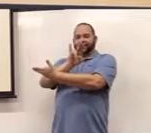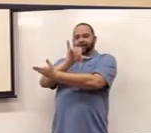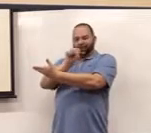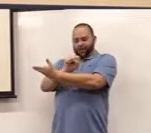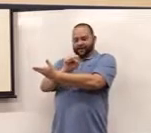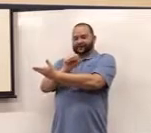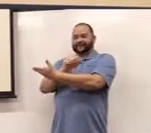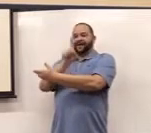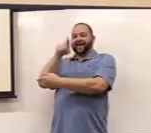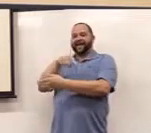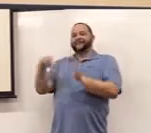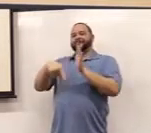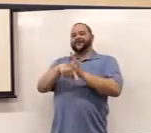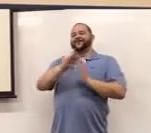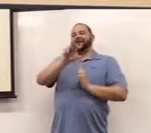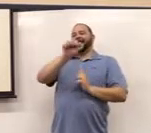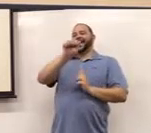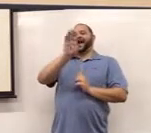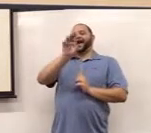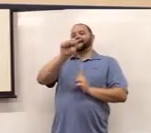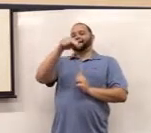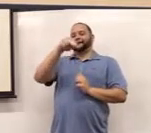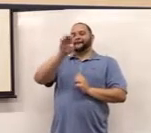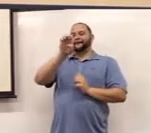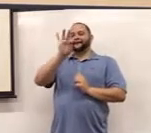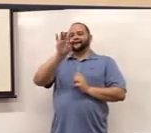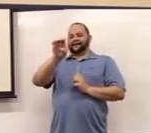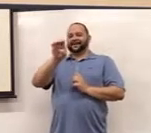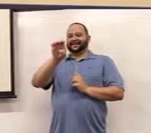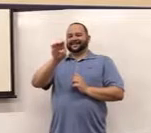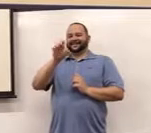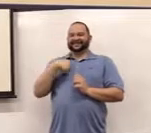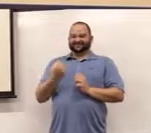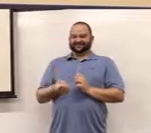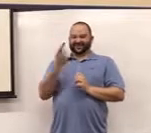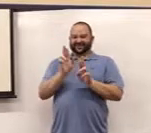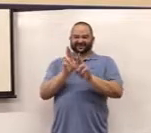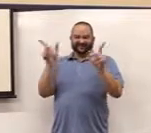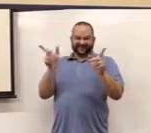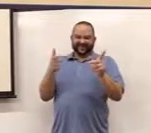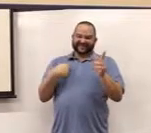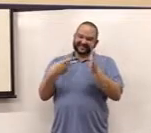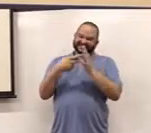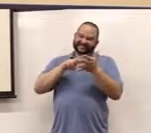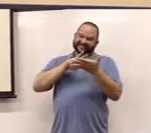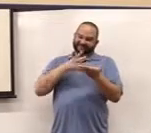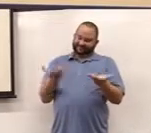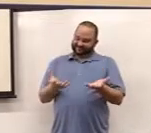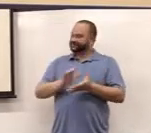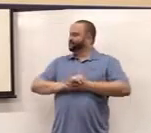Luizinho, é do Rabanete. Então, Ludwig von Beethoven é Luiz do Rabanete. Bom, a gente